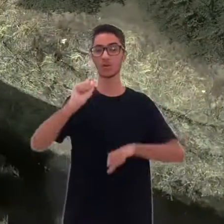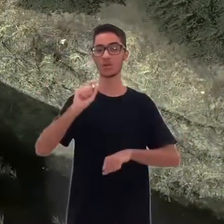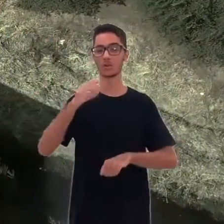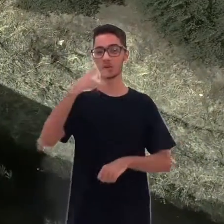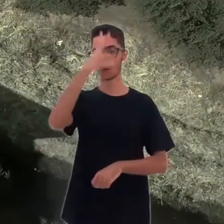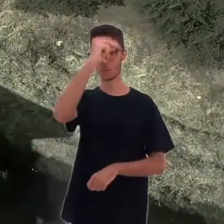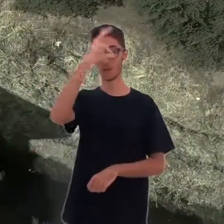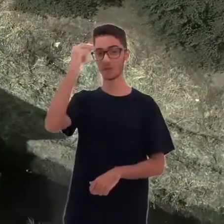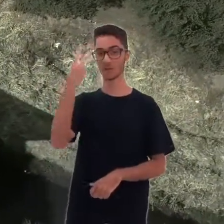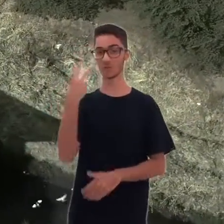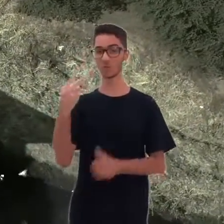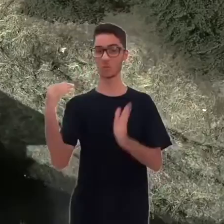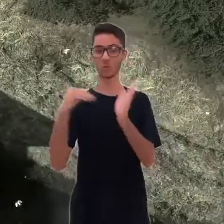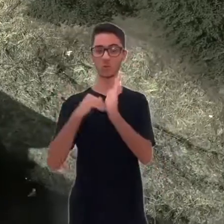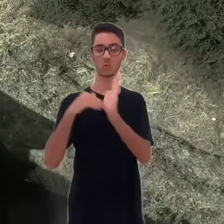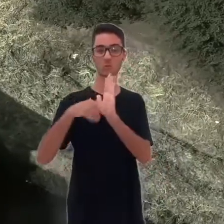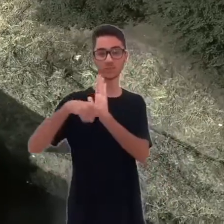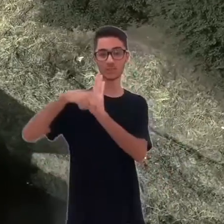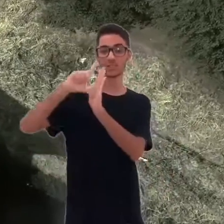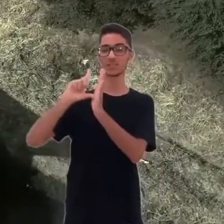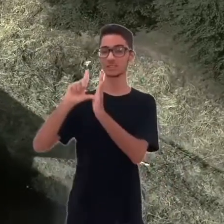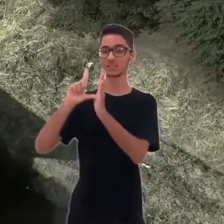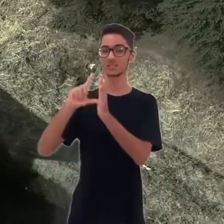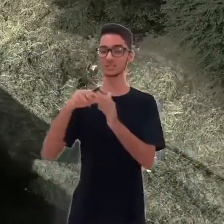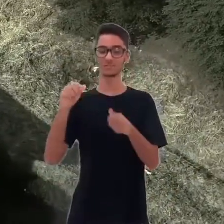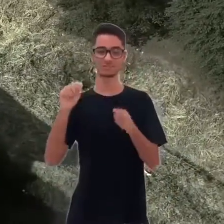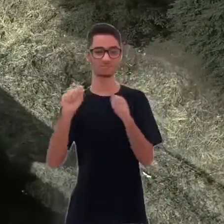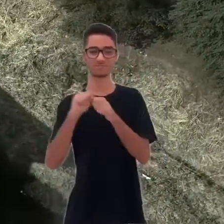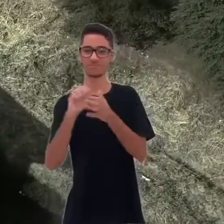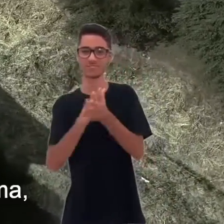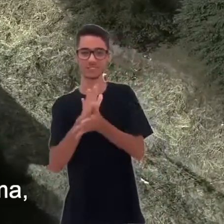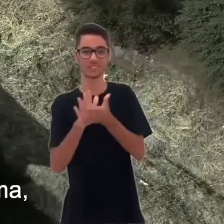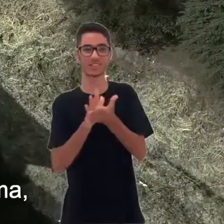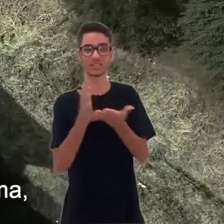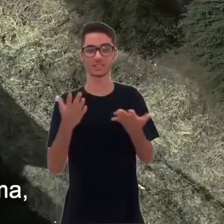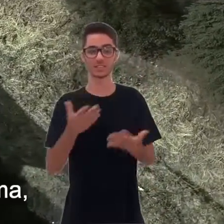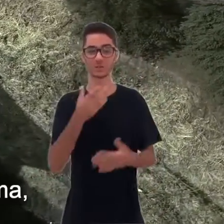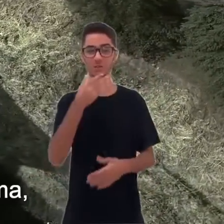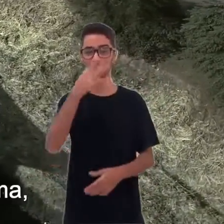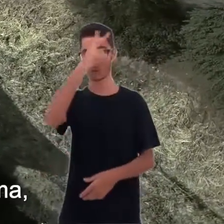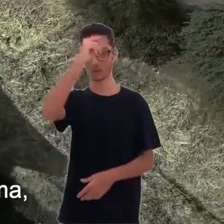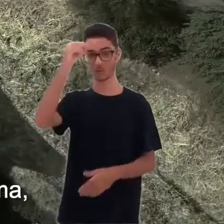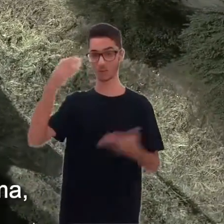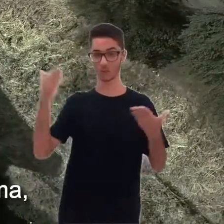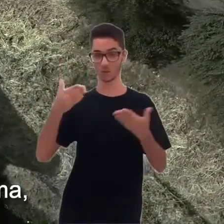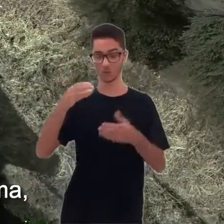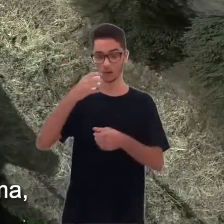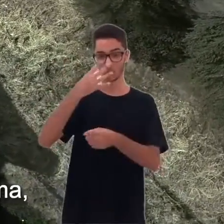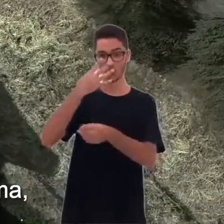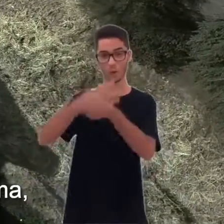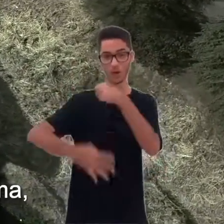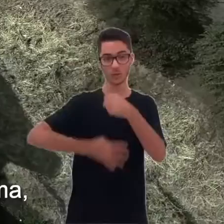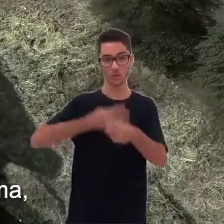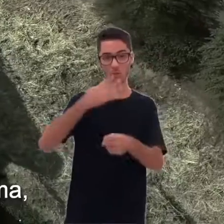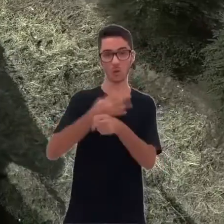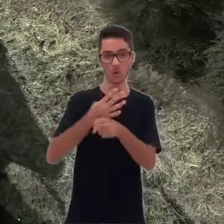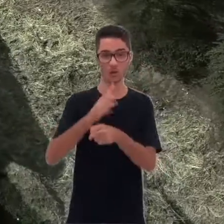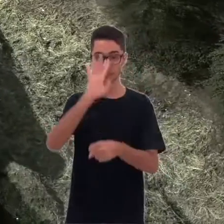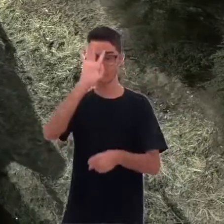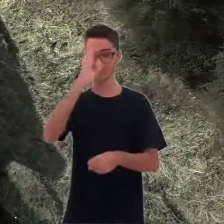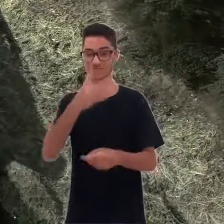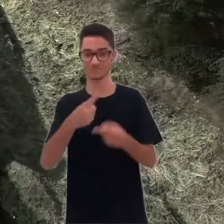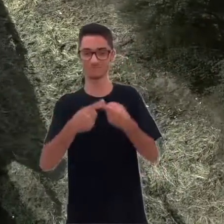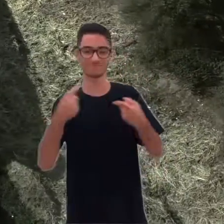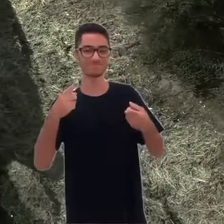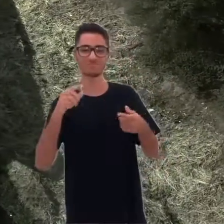pior são os dois últimos prefeitos, que não fizeram nada. O atual teve 4 anos para resolver o problema e,